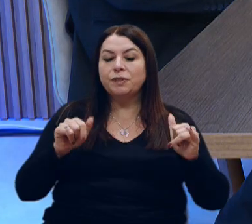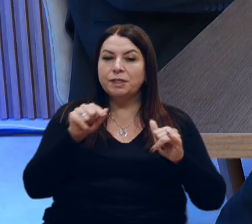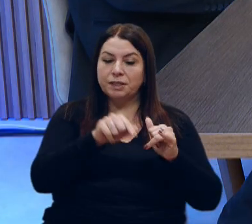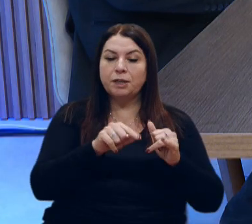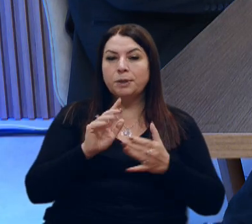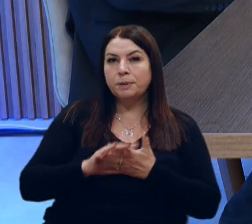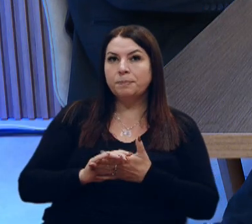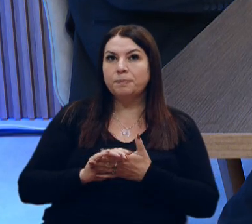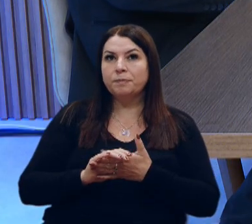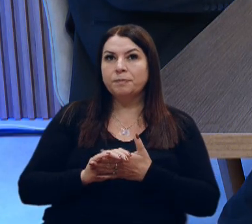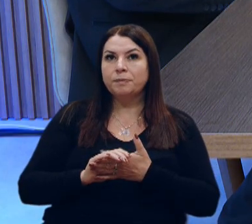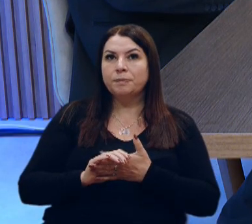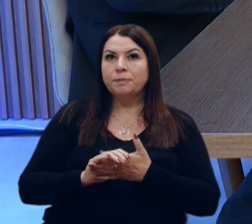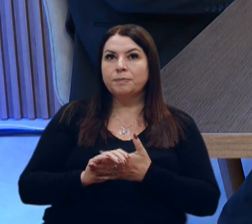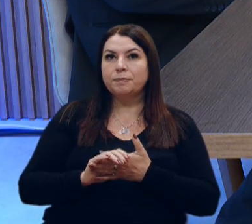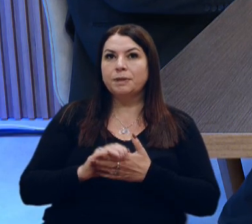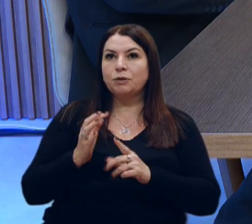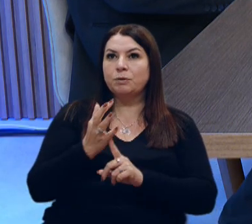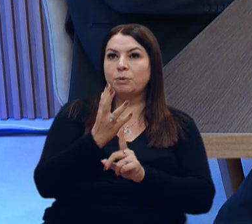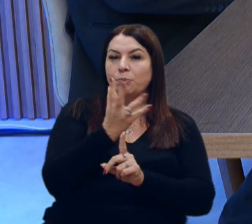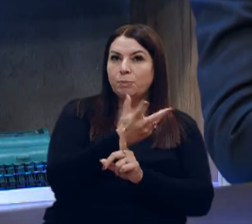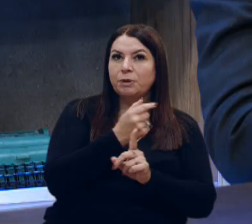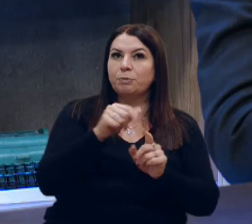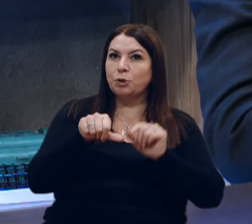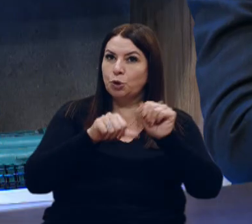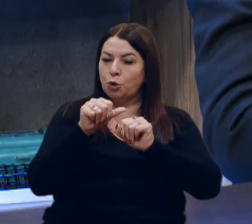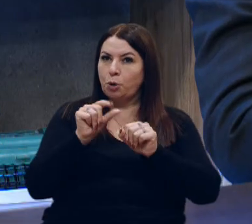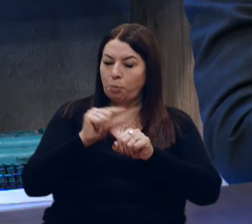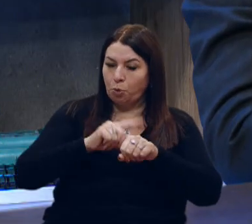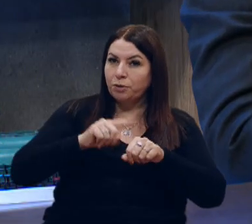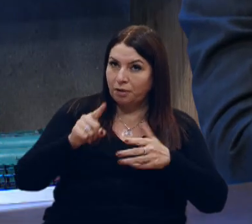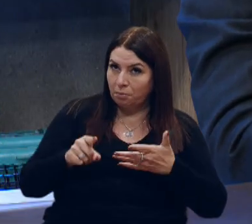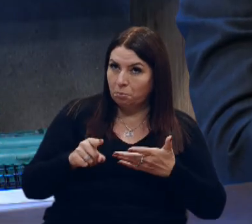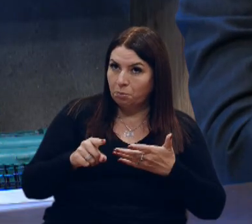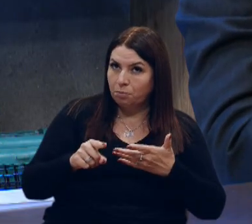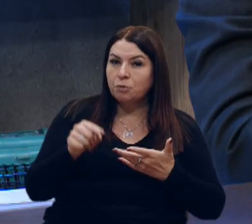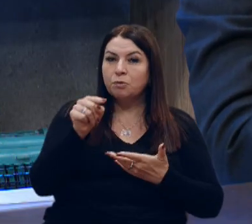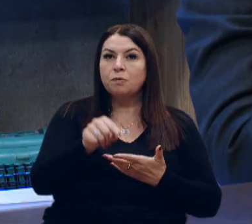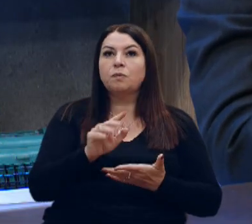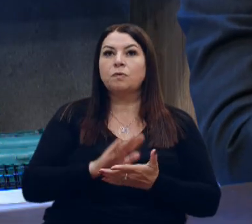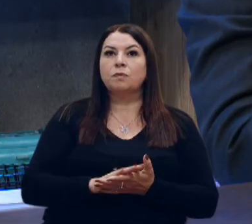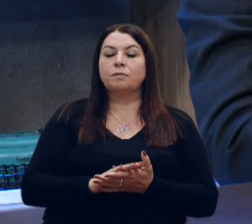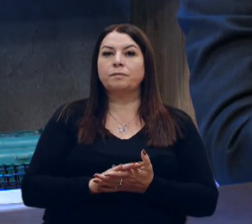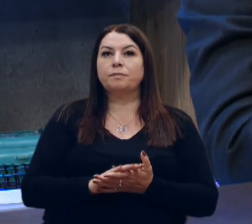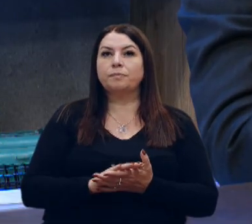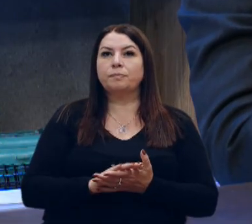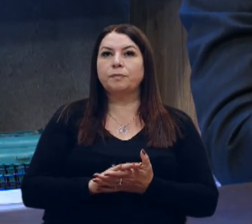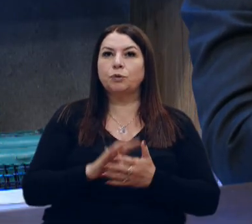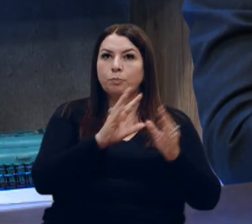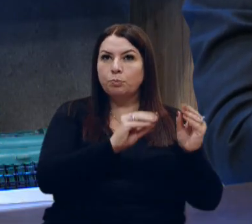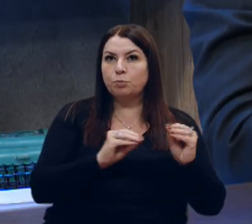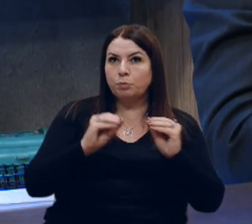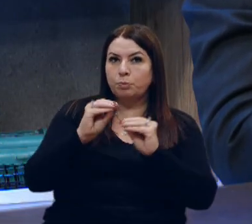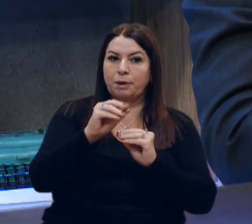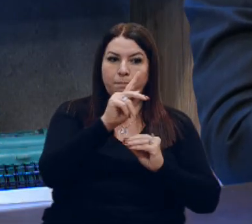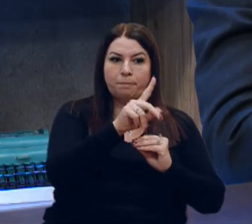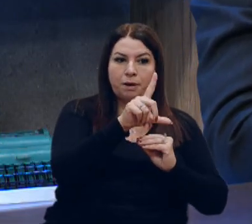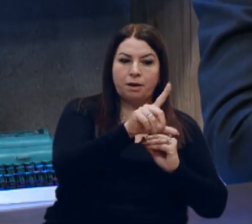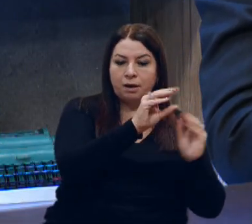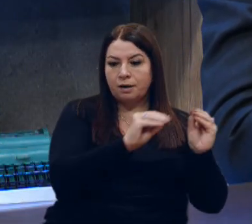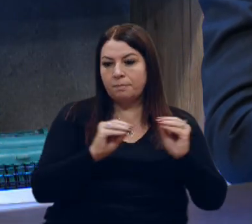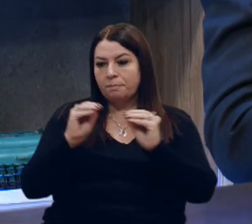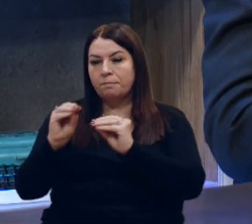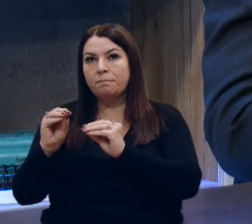senhor como parlamentar do Republicanos, é uma troca recente. O senhor migrou do PL para